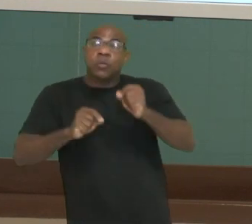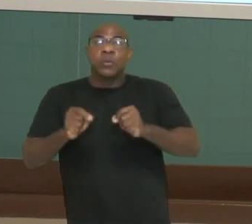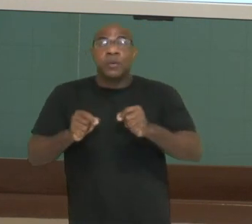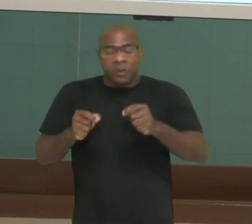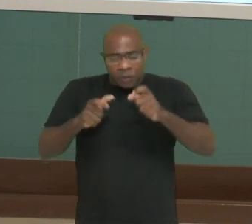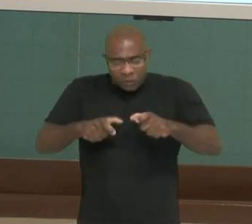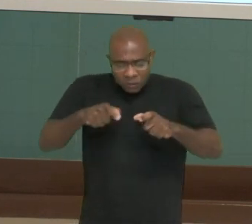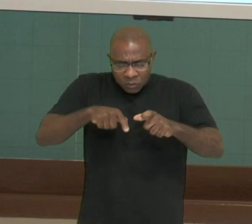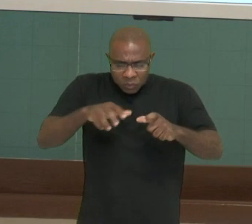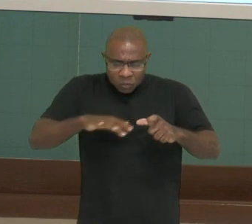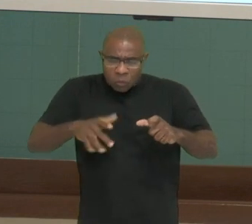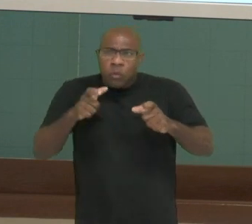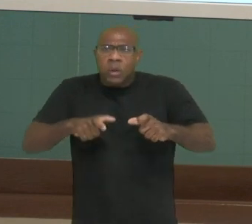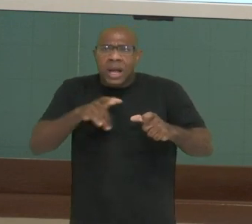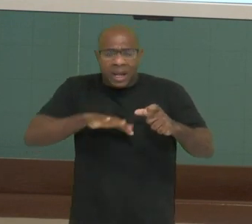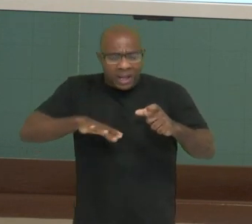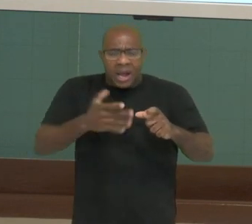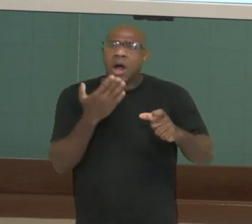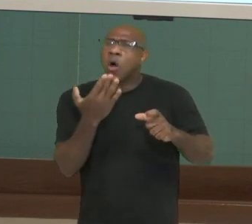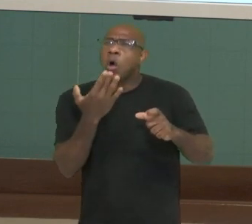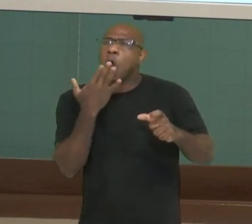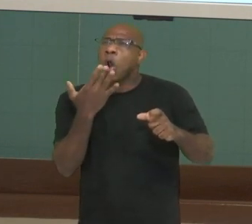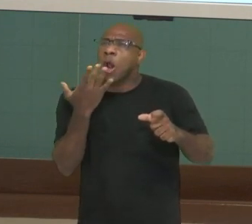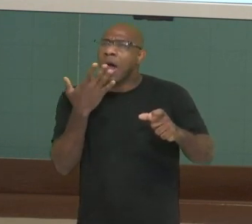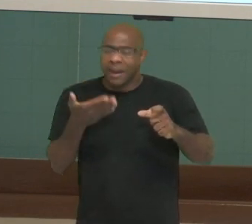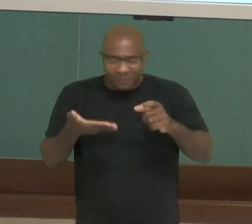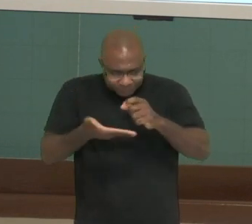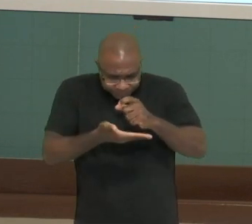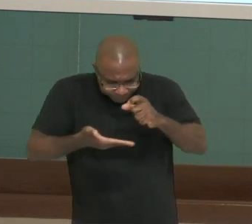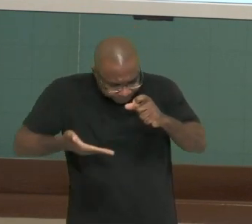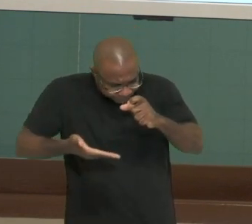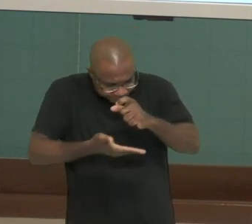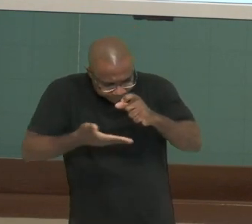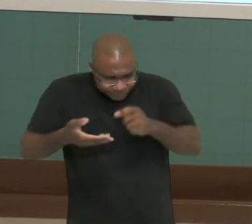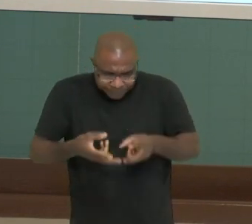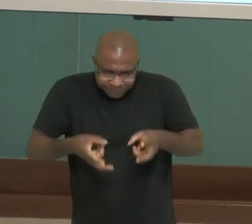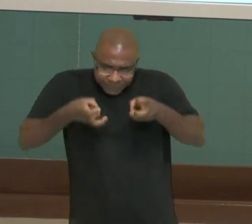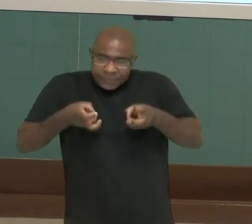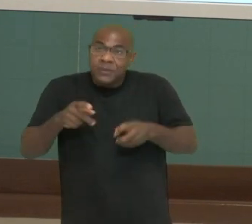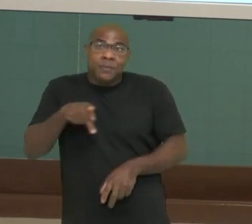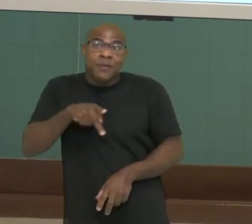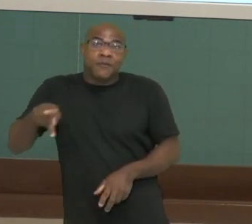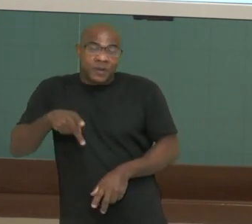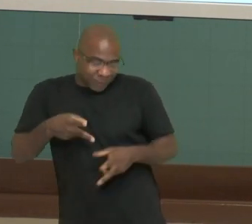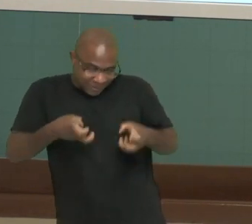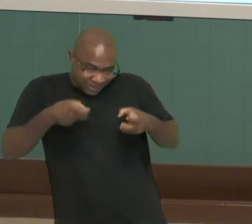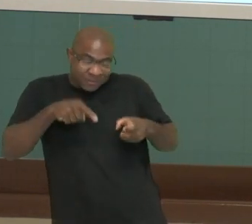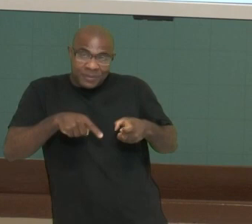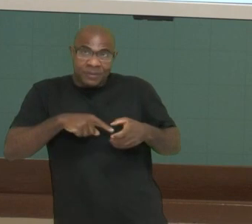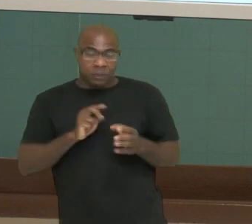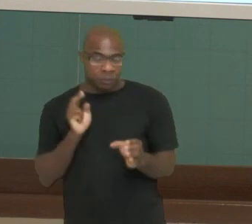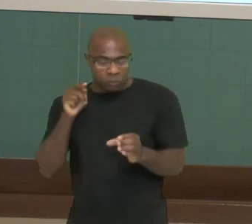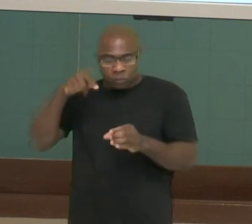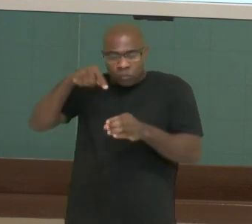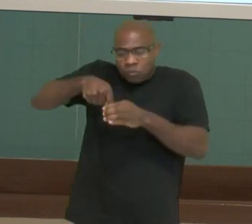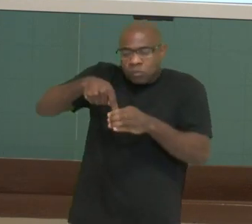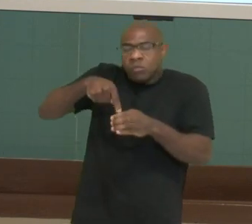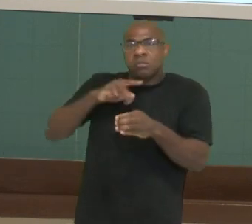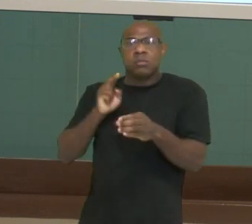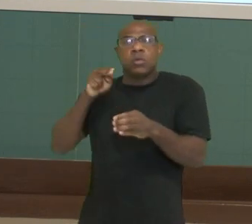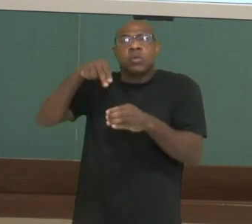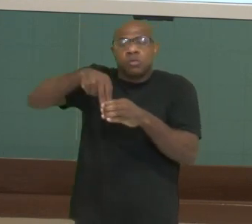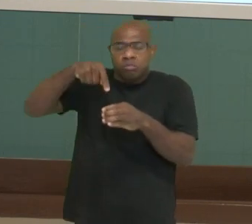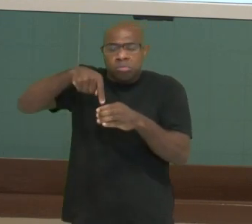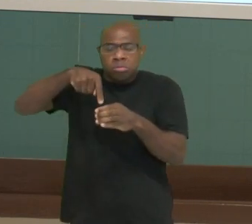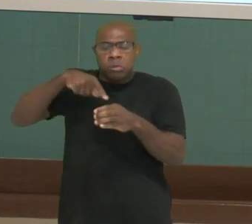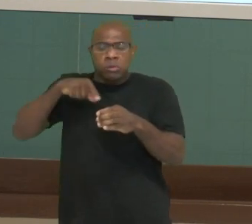mais corada na lâmina, estrutura identificada pelo professor como o núcleo. E lá vai a